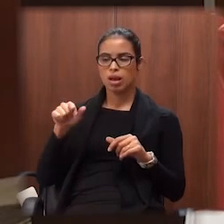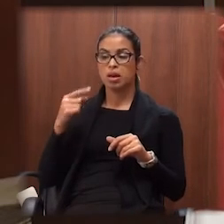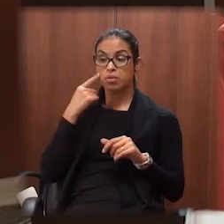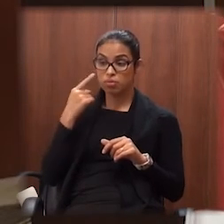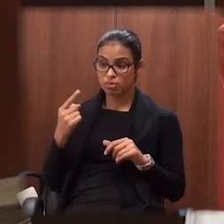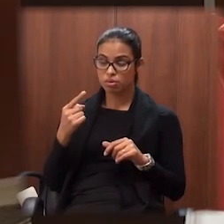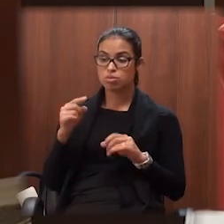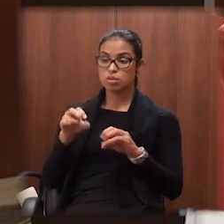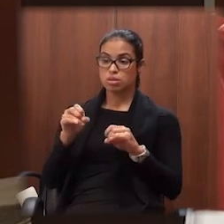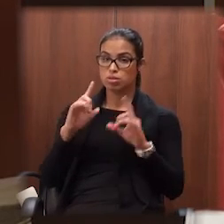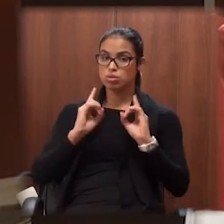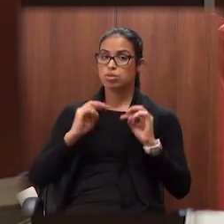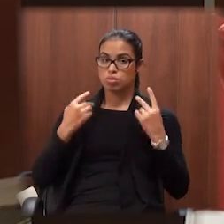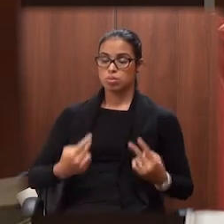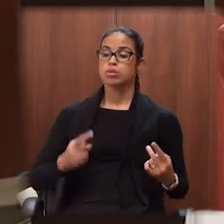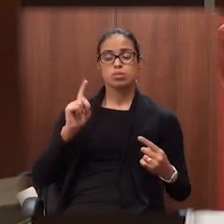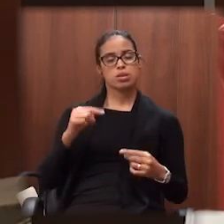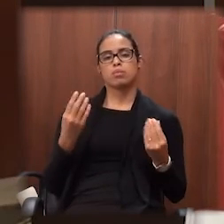importante.